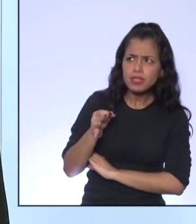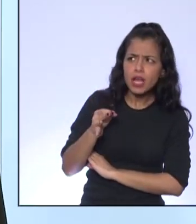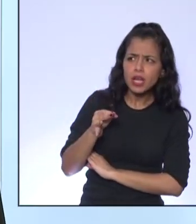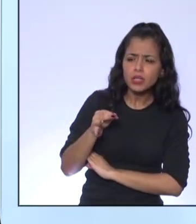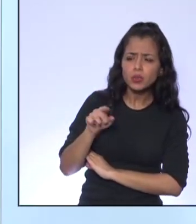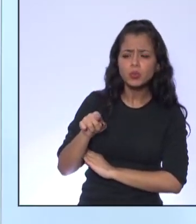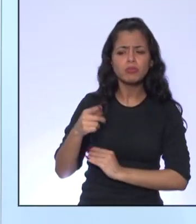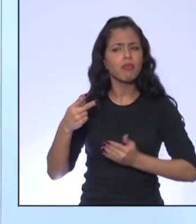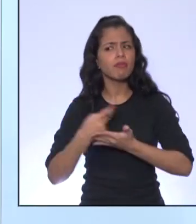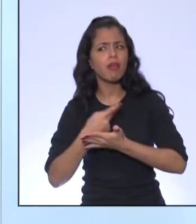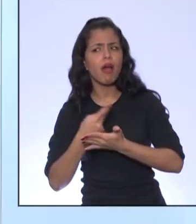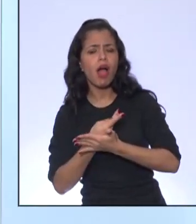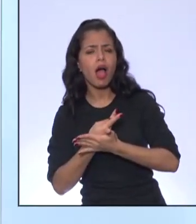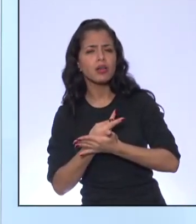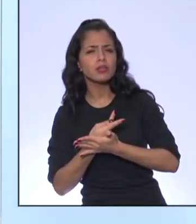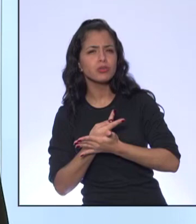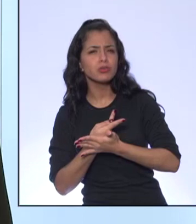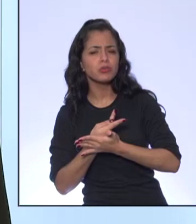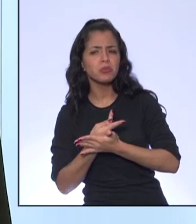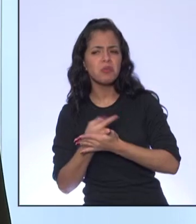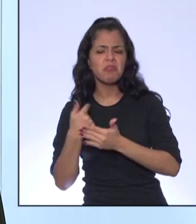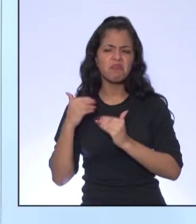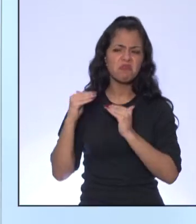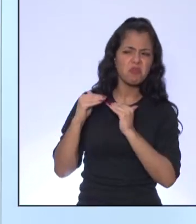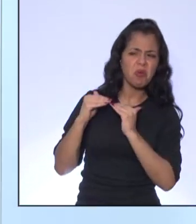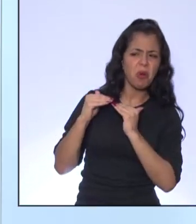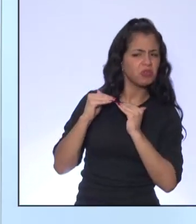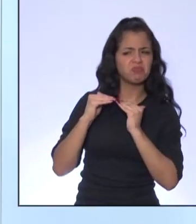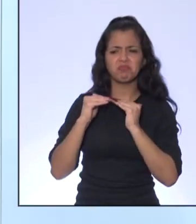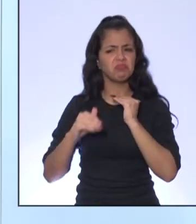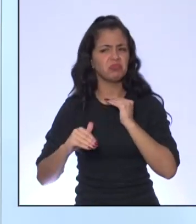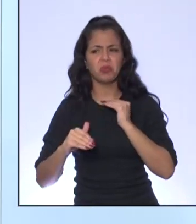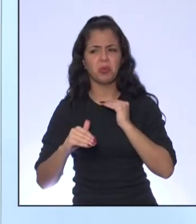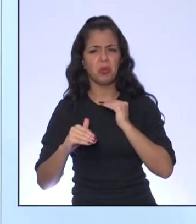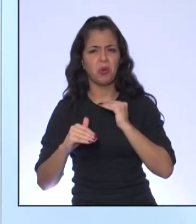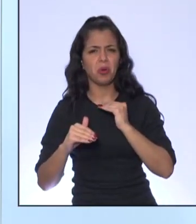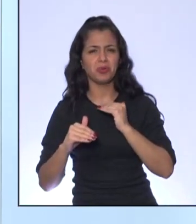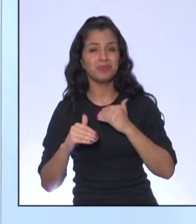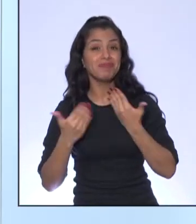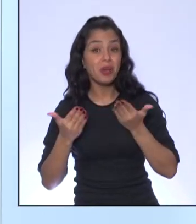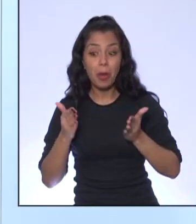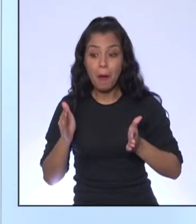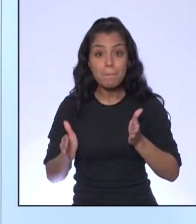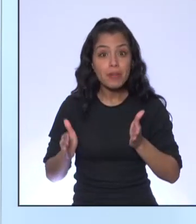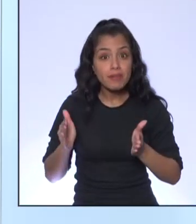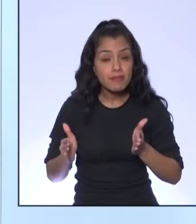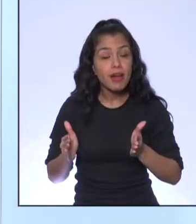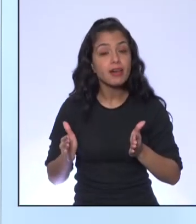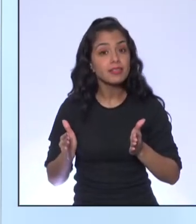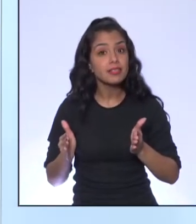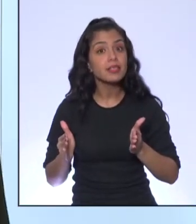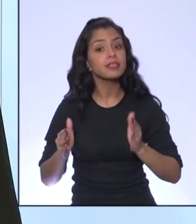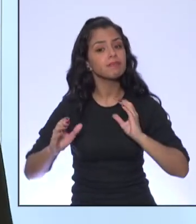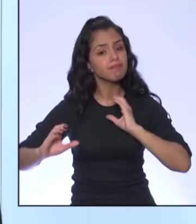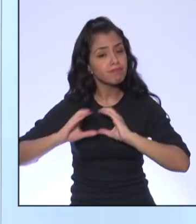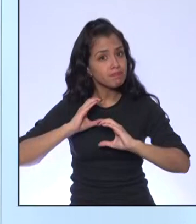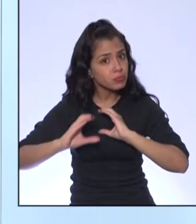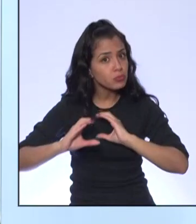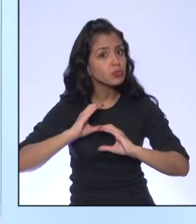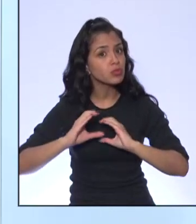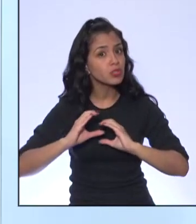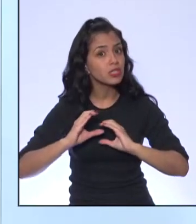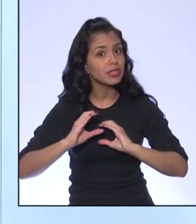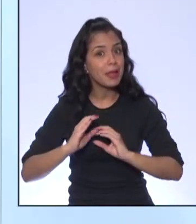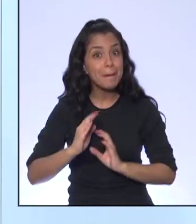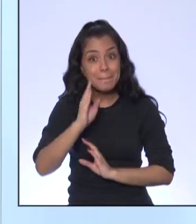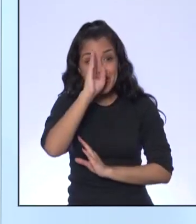que dizem para ele está errado, se ele concorda, se ele concorda. É uma fase extremamente complicada, principalmente para nós adultos